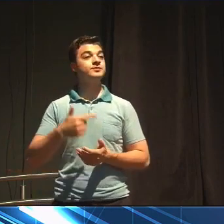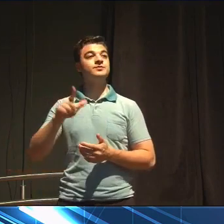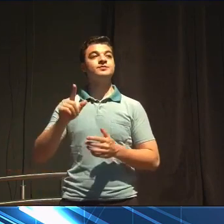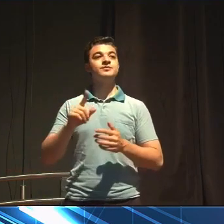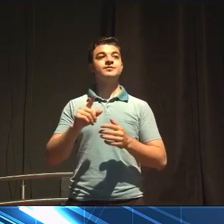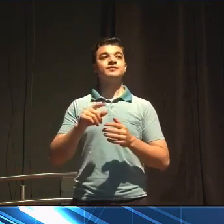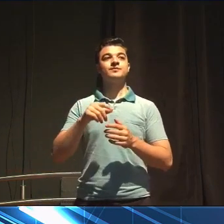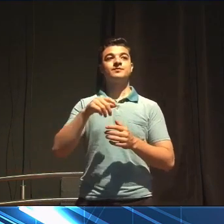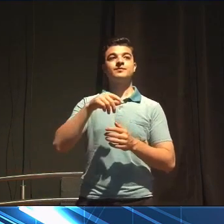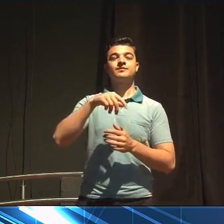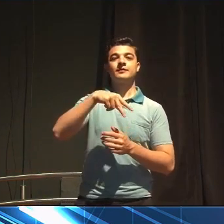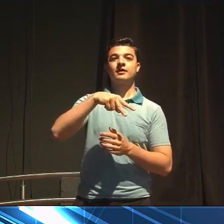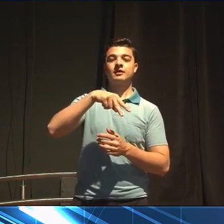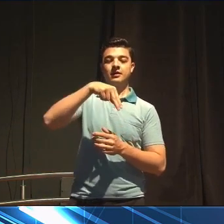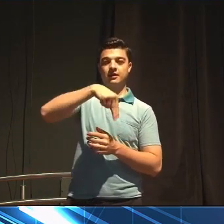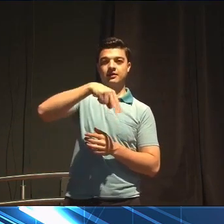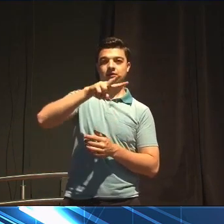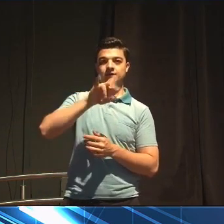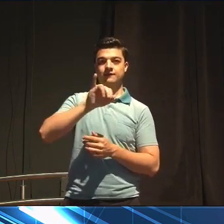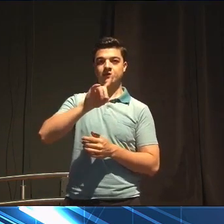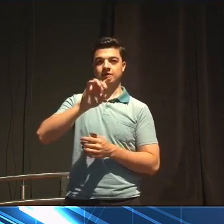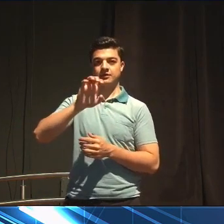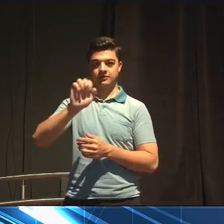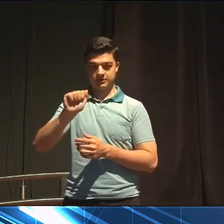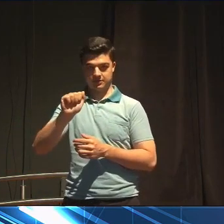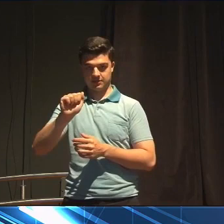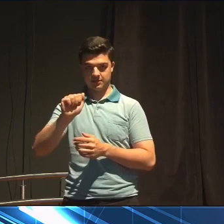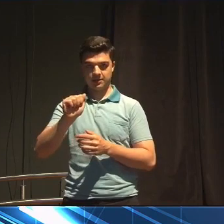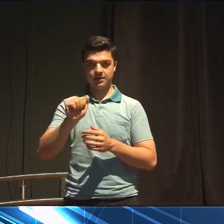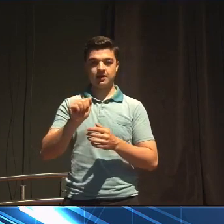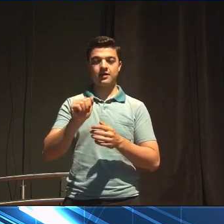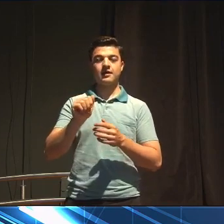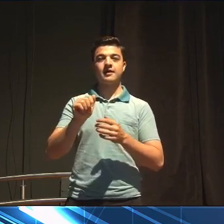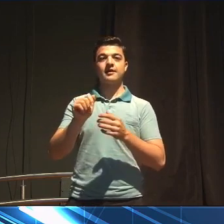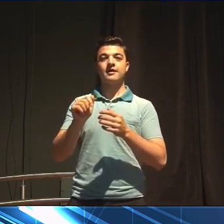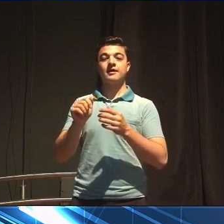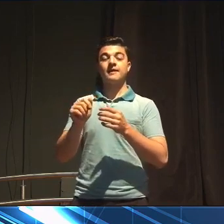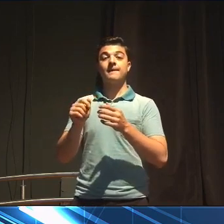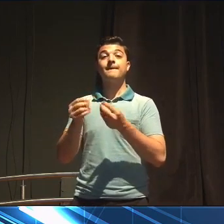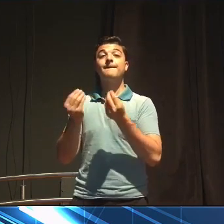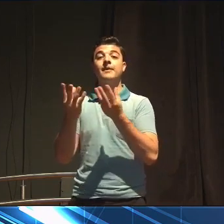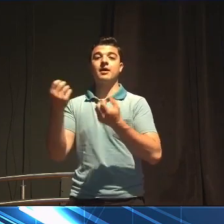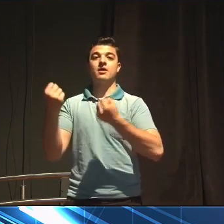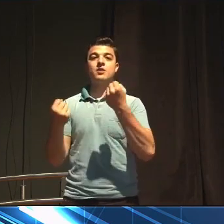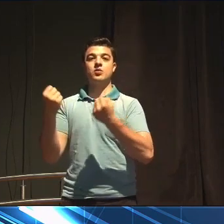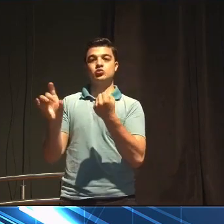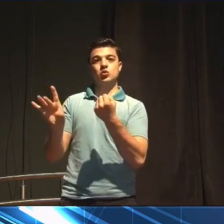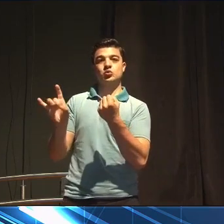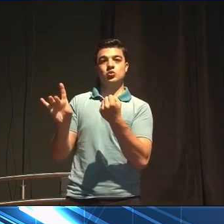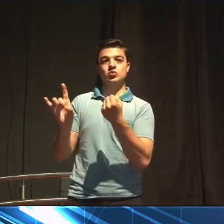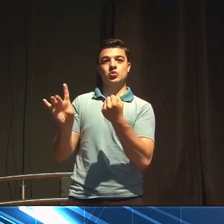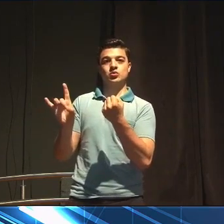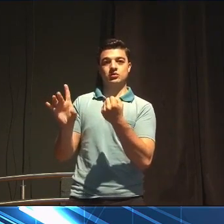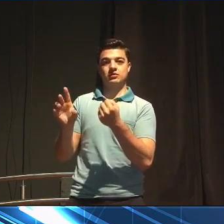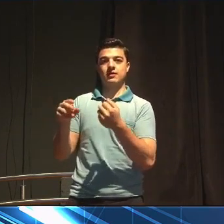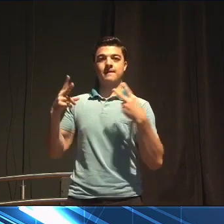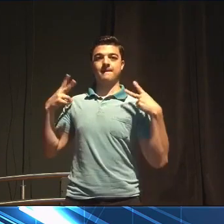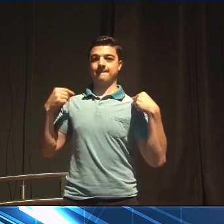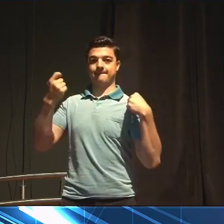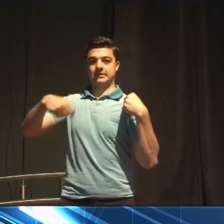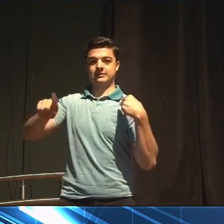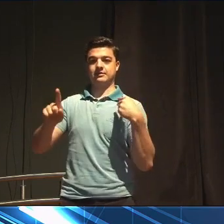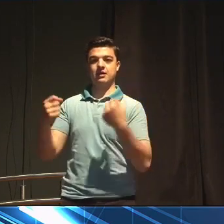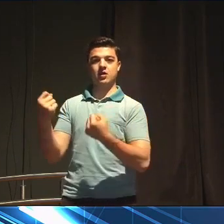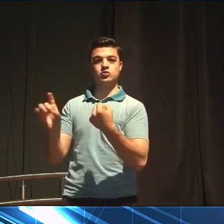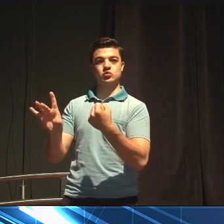NVIDIA Drive, que é a nossa tecnologia para carro autônomo. Nós criamos gêmeos digitais de cidades e utilizamos o gêmeo digital